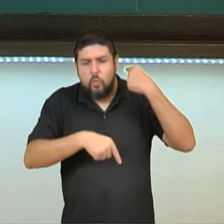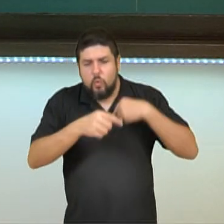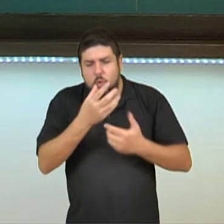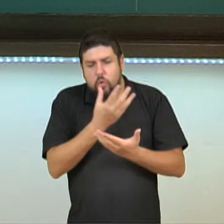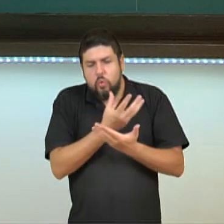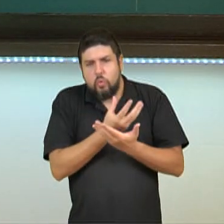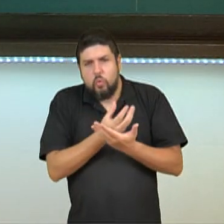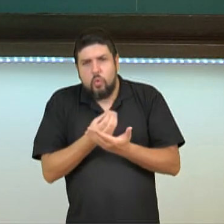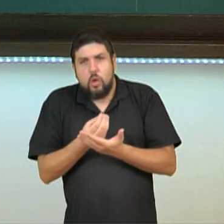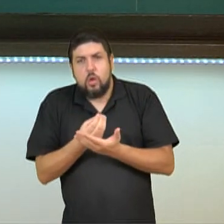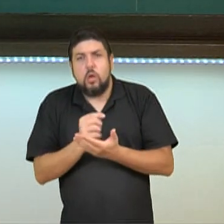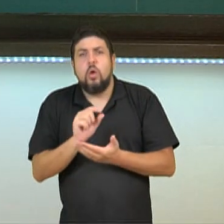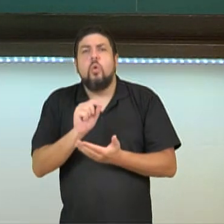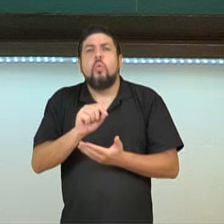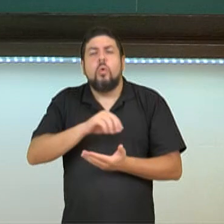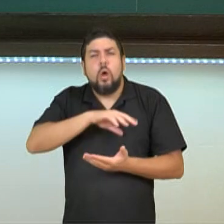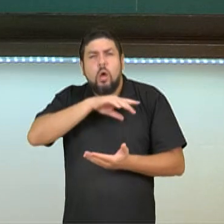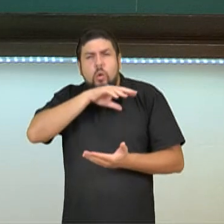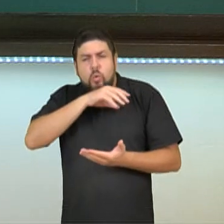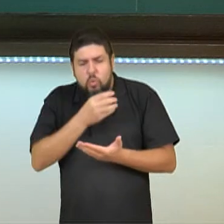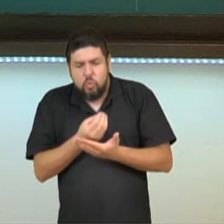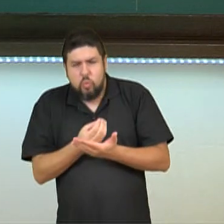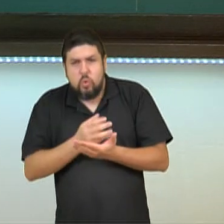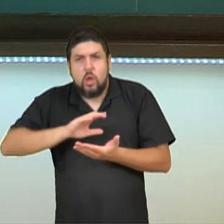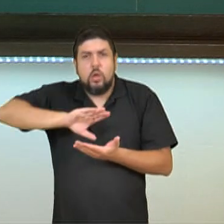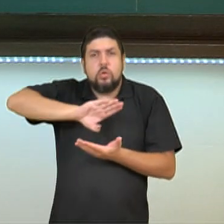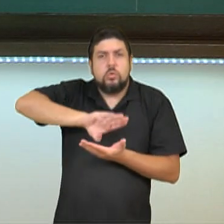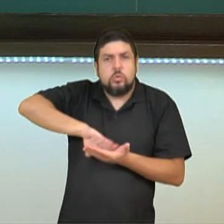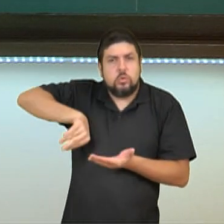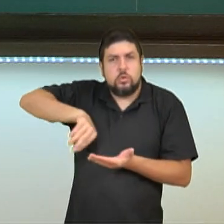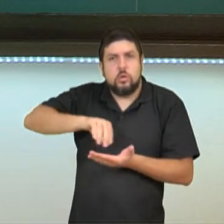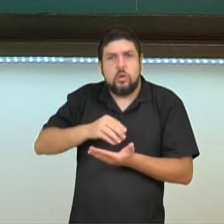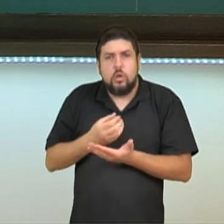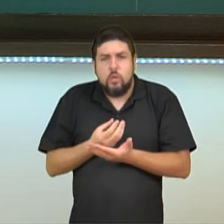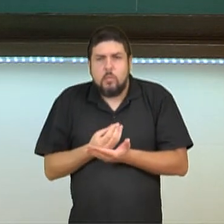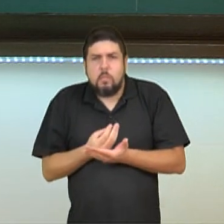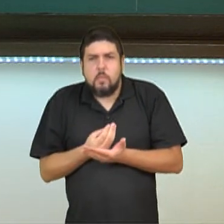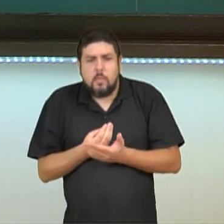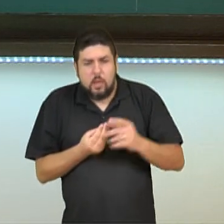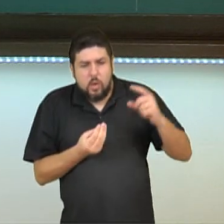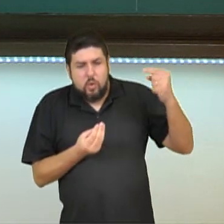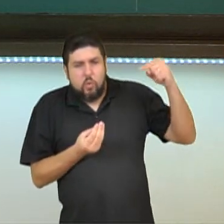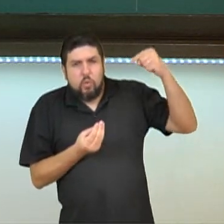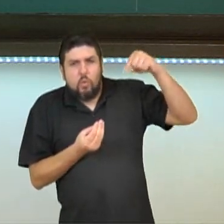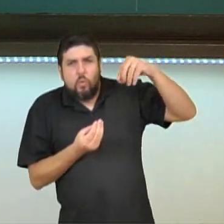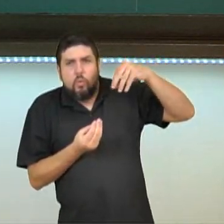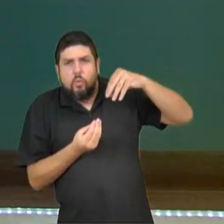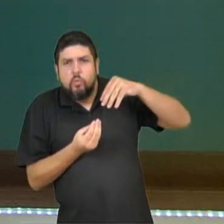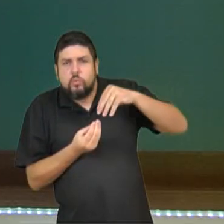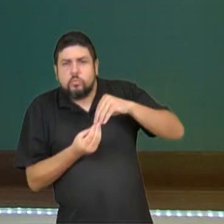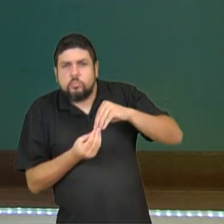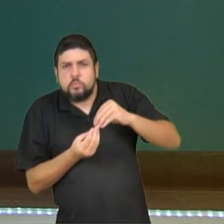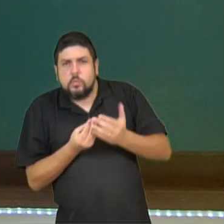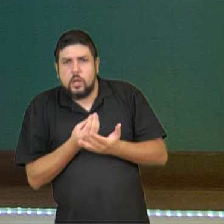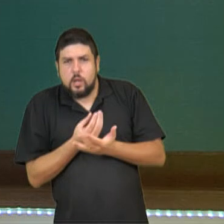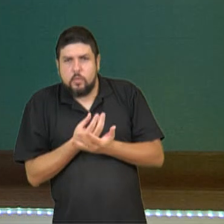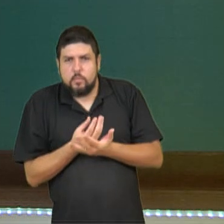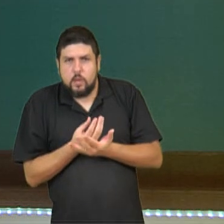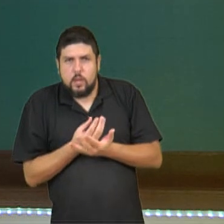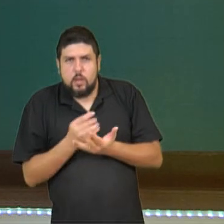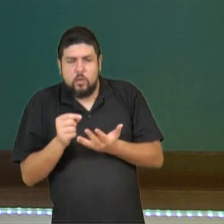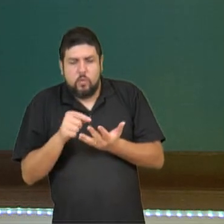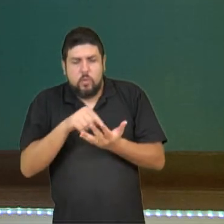corpo, esses linfonodos vão filtrar, vão tentar eliminar. Quando a linfa passa por dentro deles, ela entra,